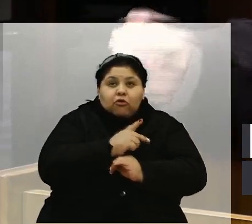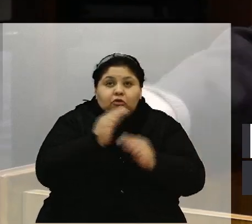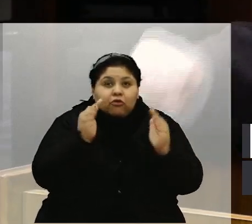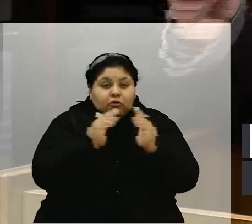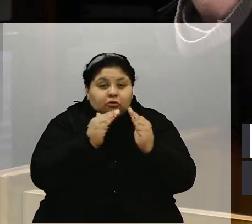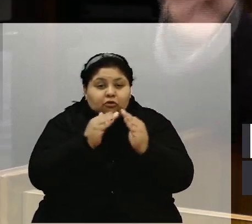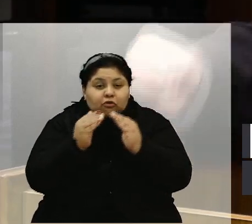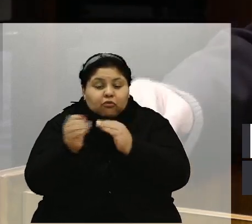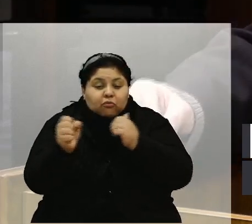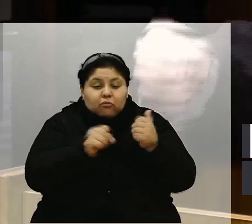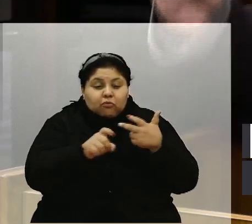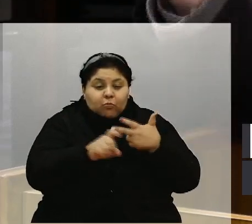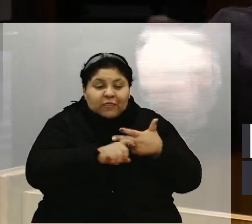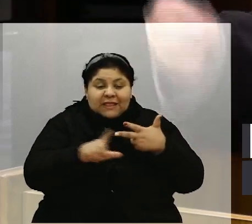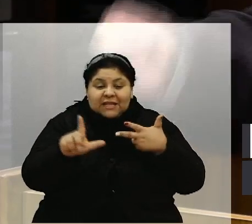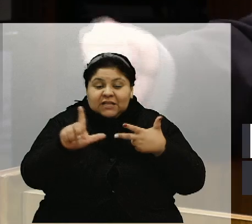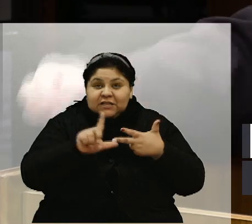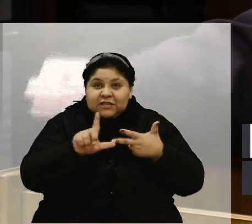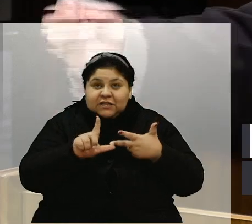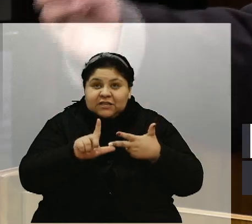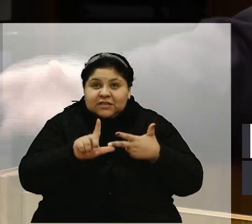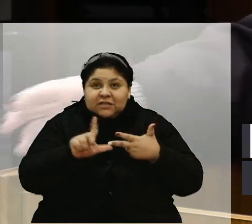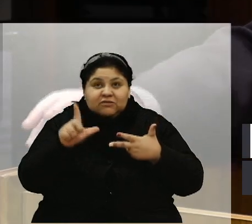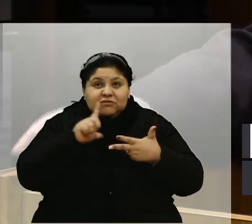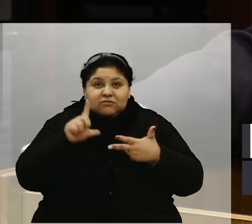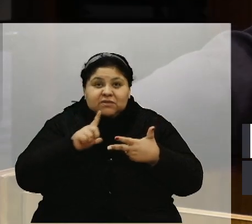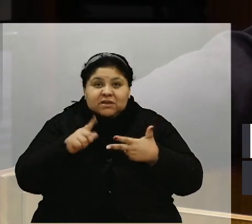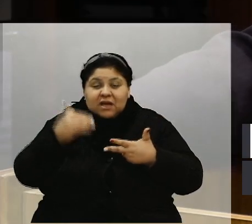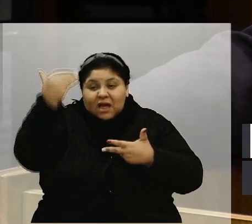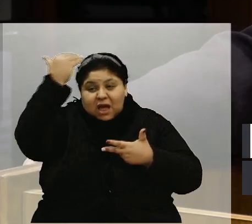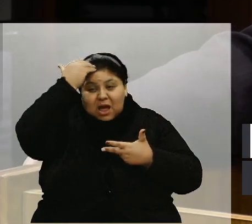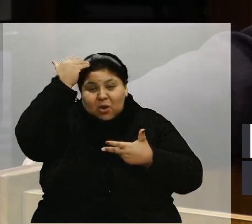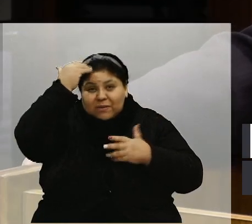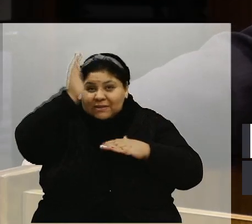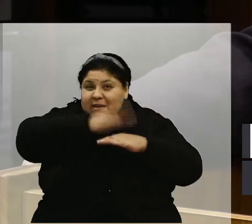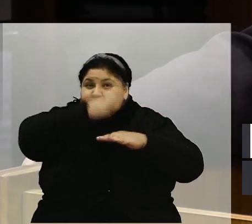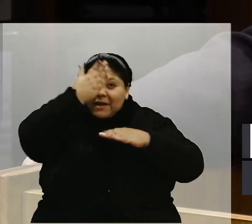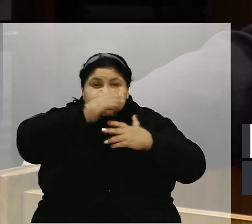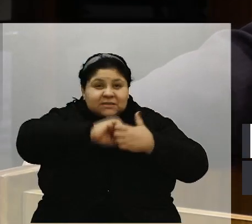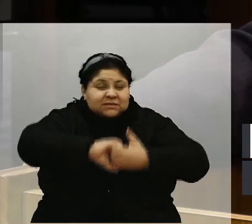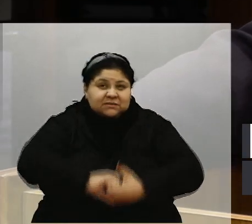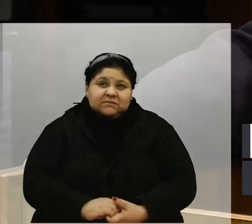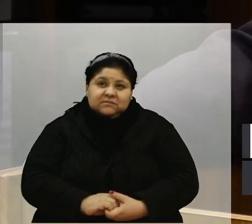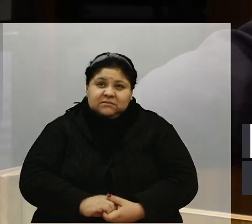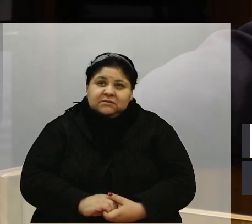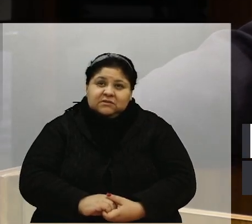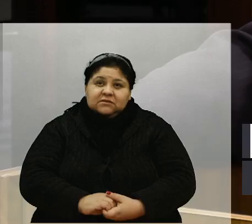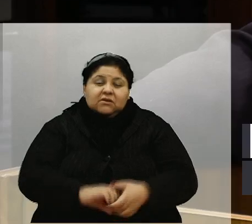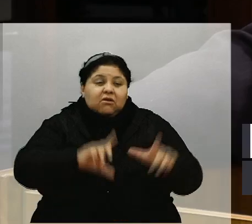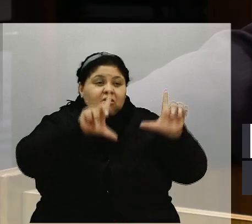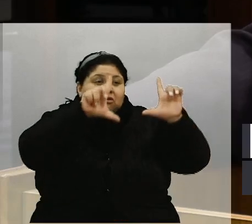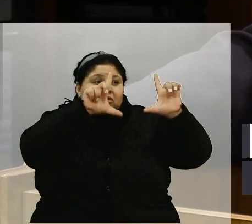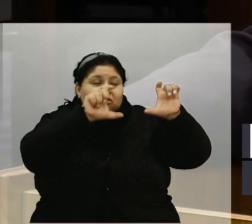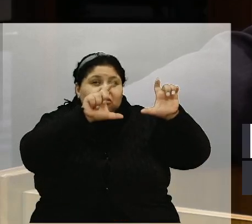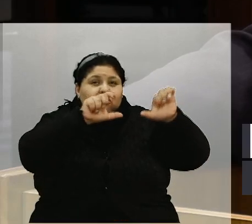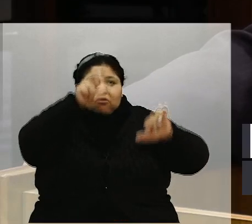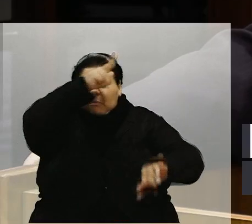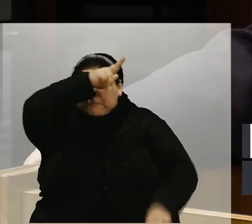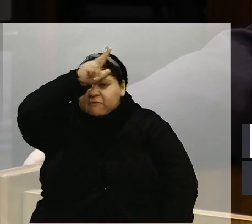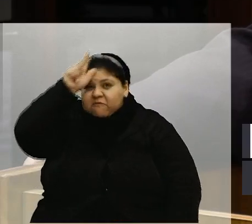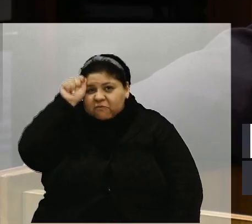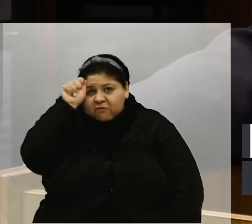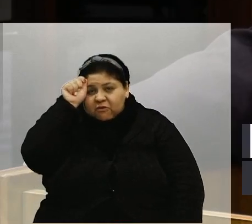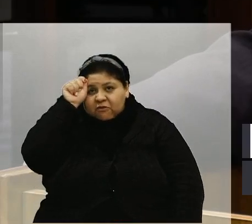Poder Executivo, o Legislativo, não dá mais para aguentar essa situação. Foi batido foto com o senhor prefeito